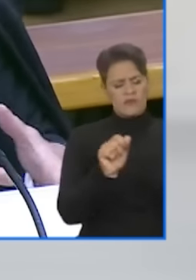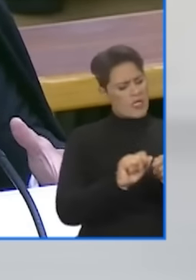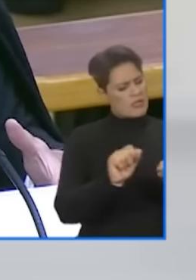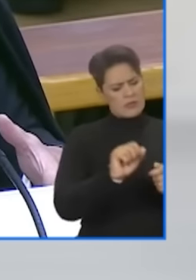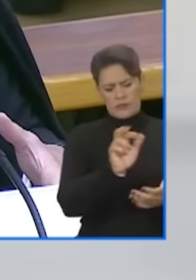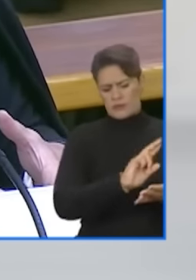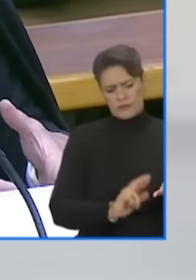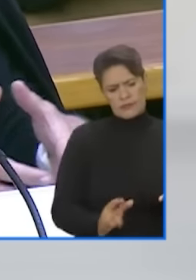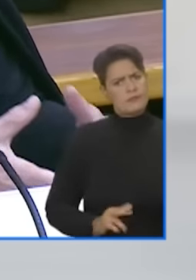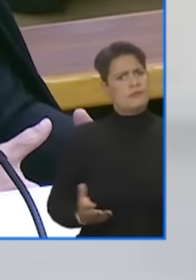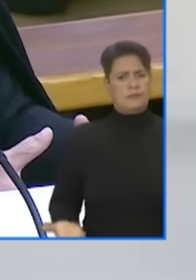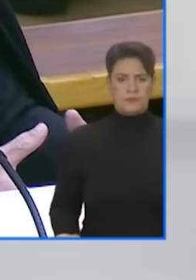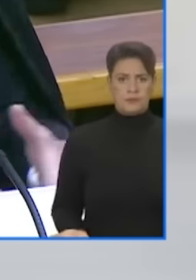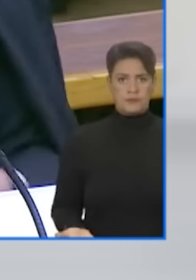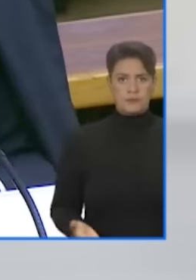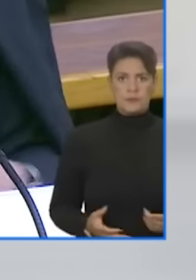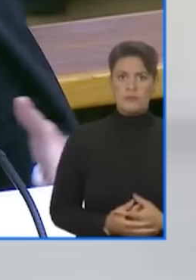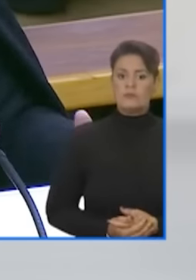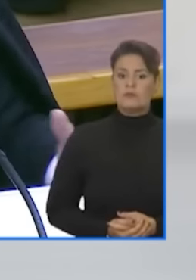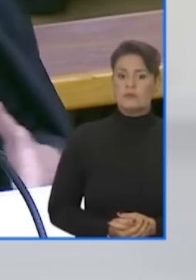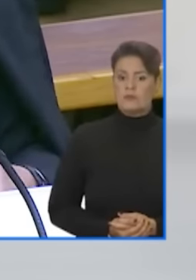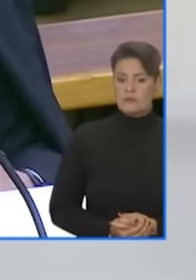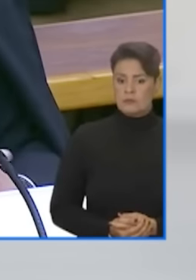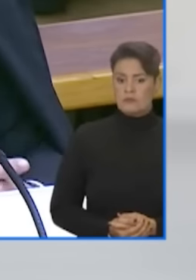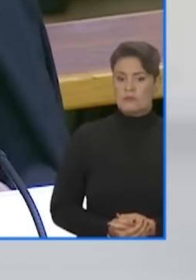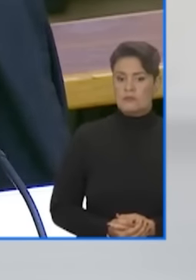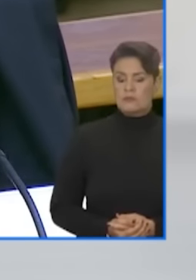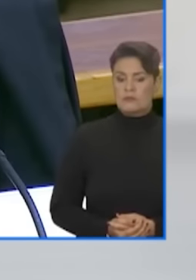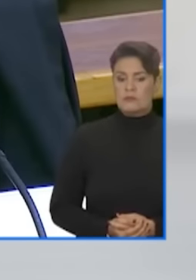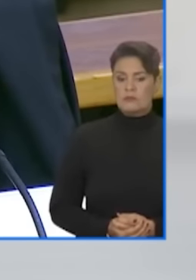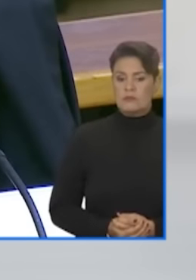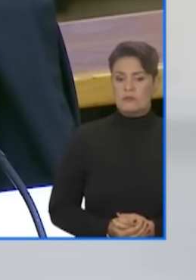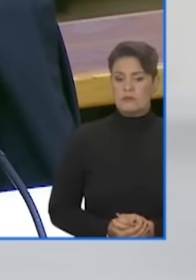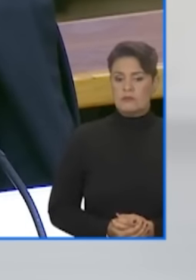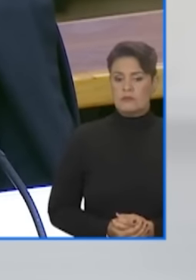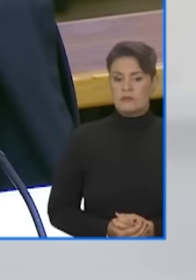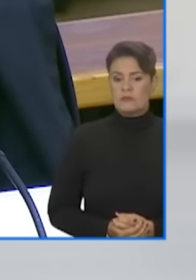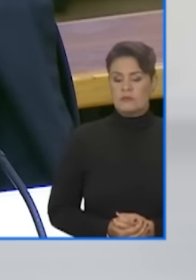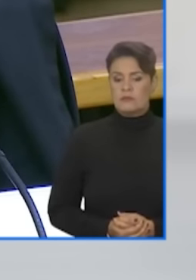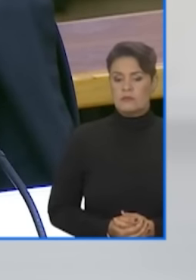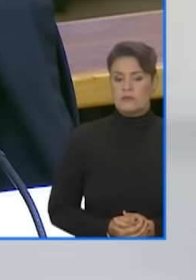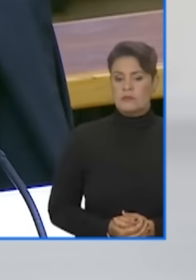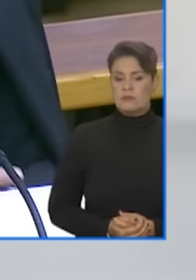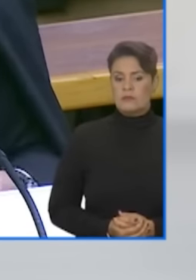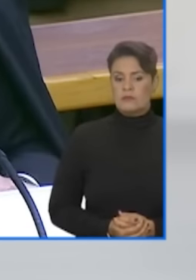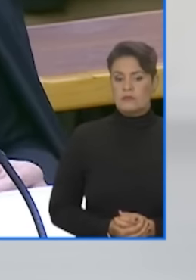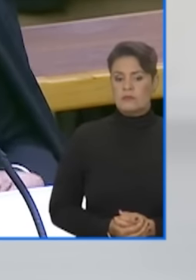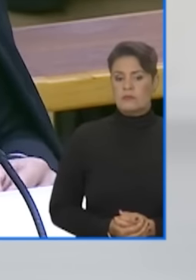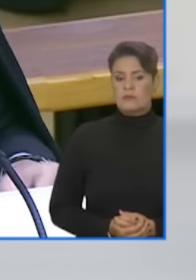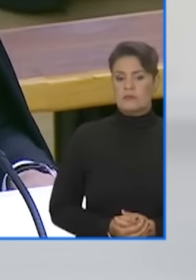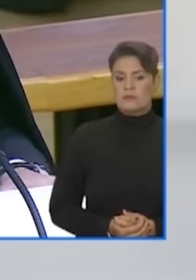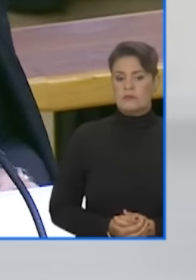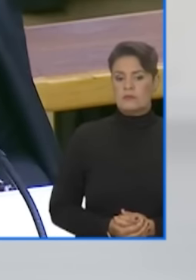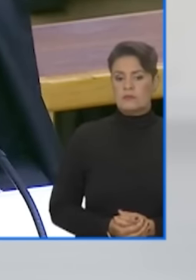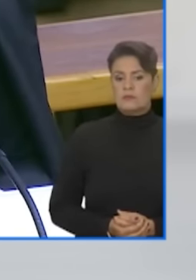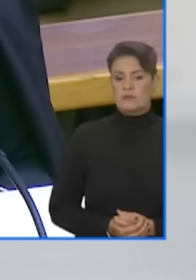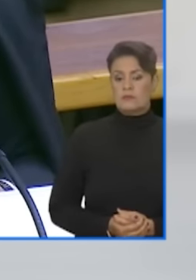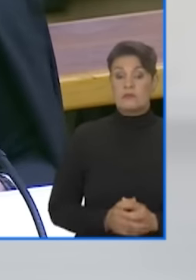e adolescentes para expor e intimidar online policiais federais que atuam em processos